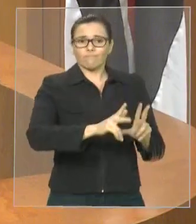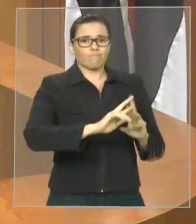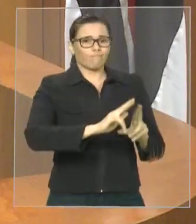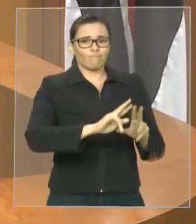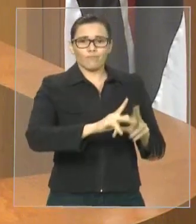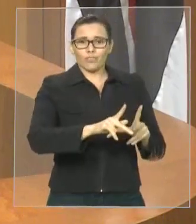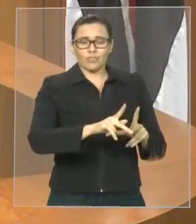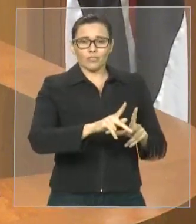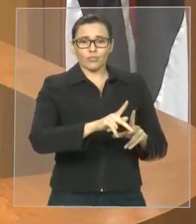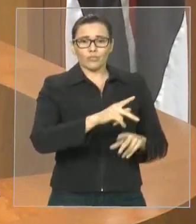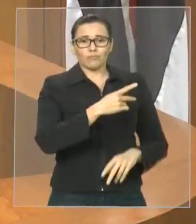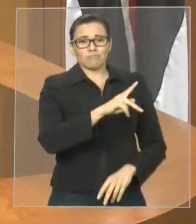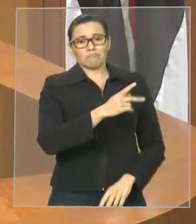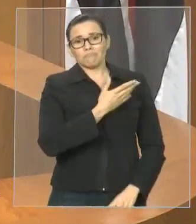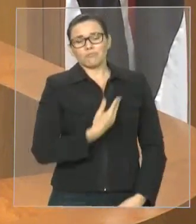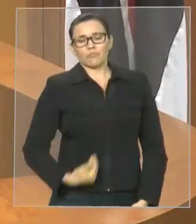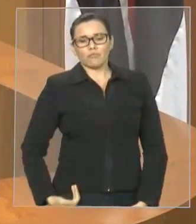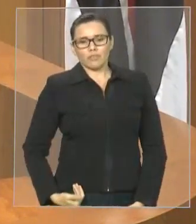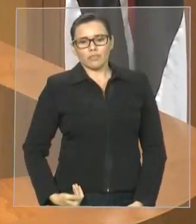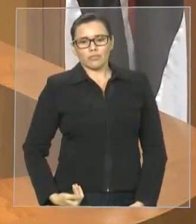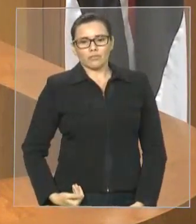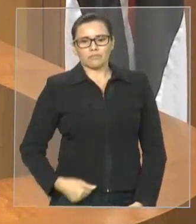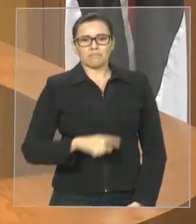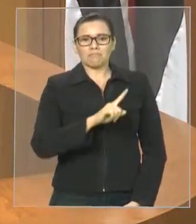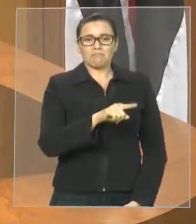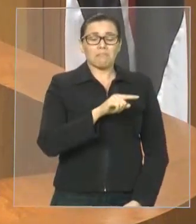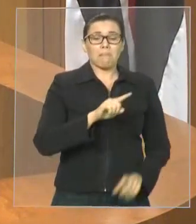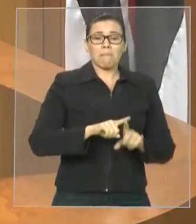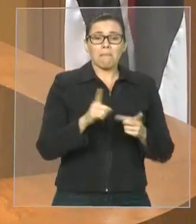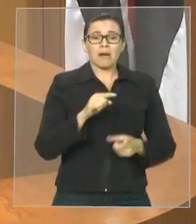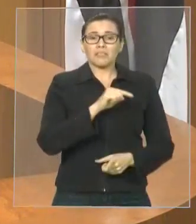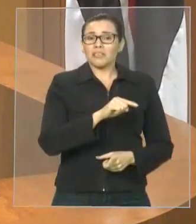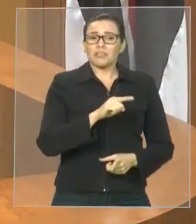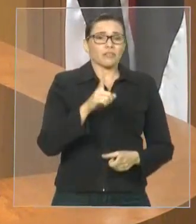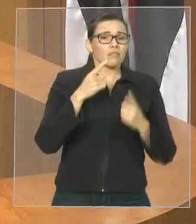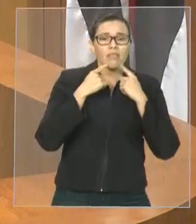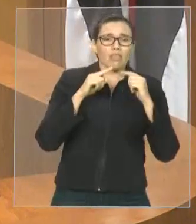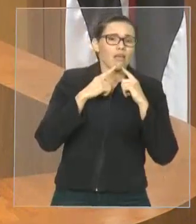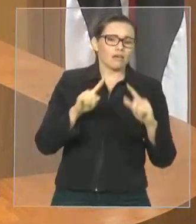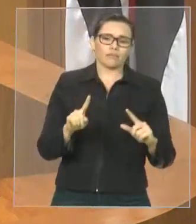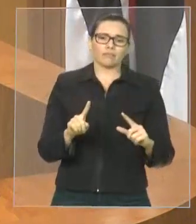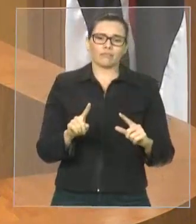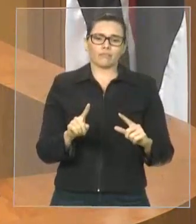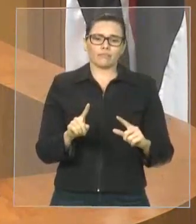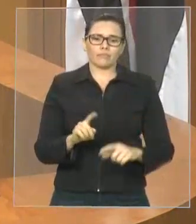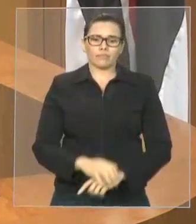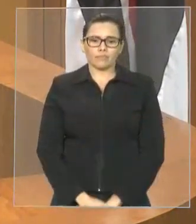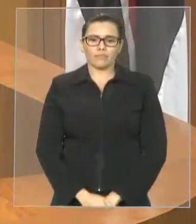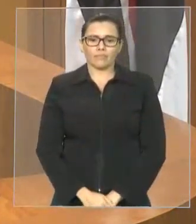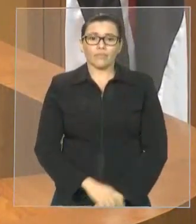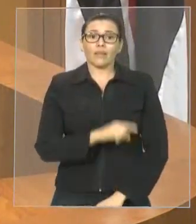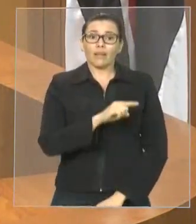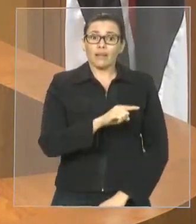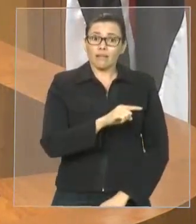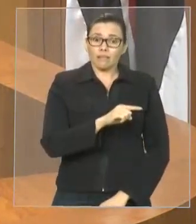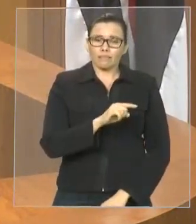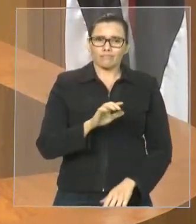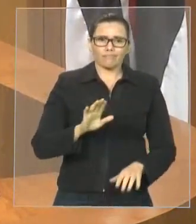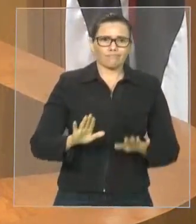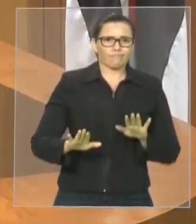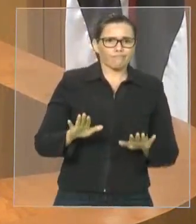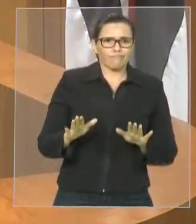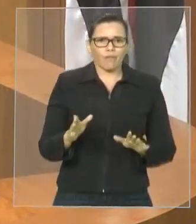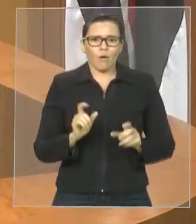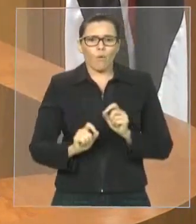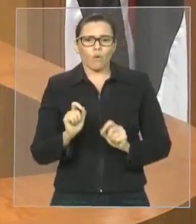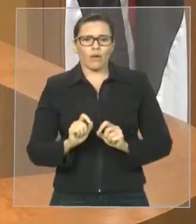isso ele ficou reclamando. Sabe por quê? Porque o que houve lá foi a concorrência para ver quem faz mais. E aqui o que existe é